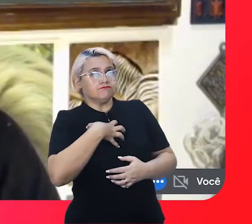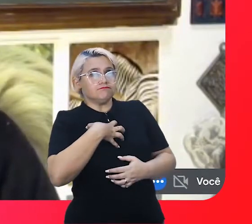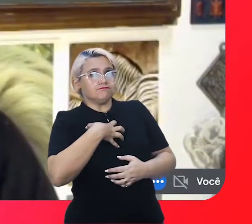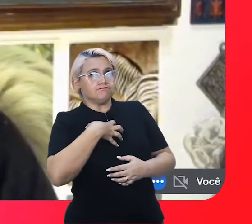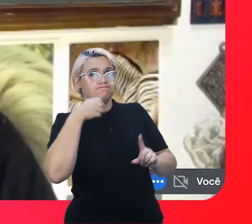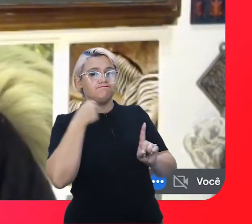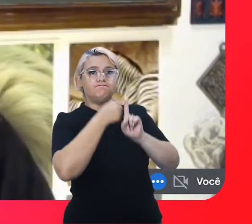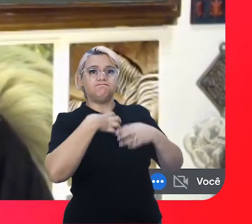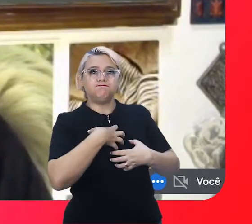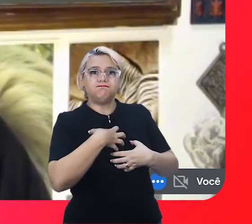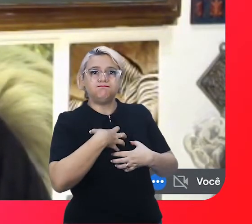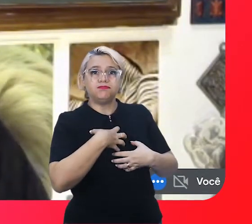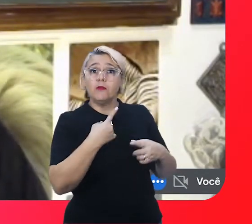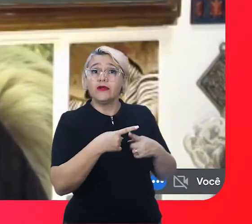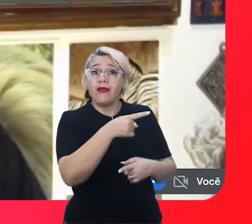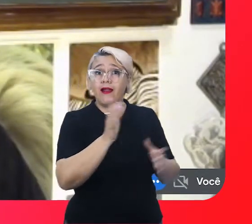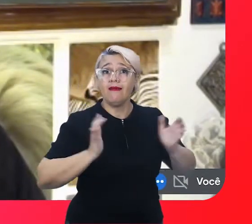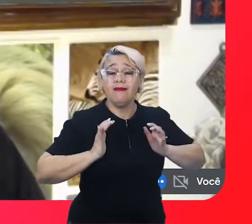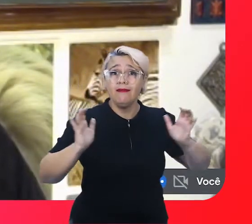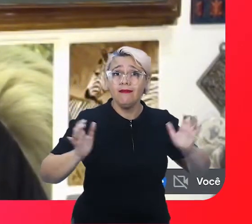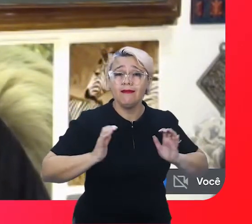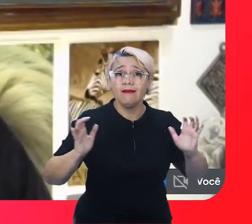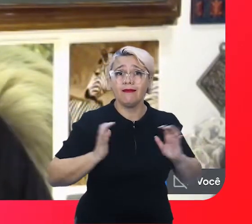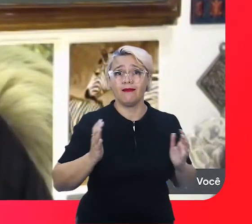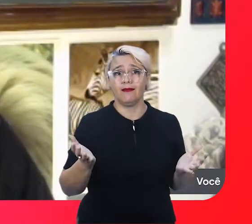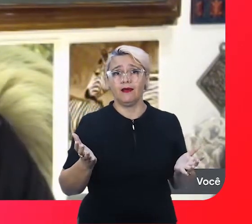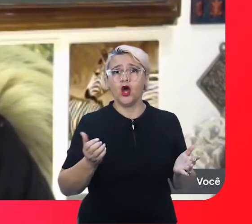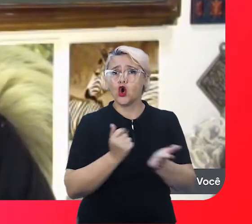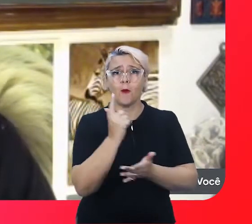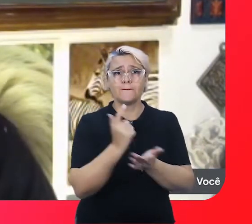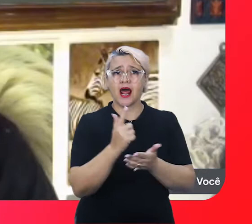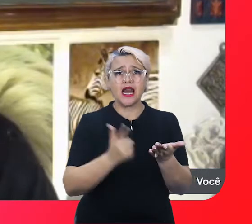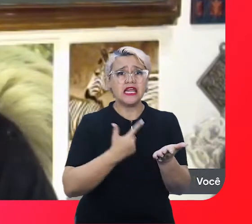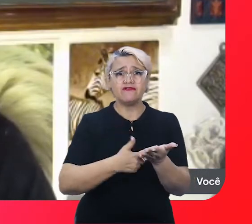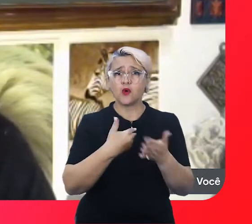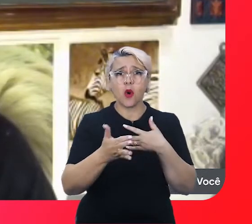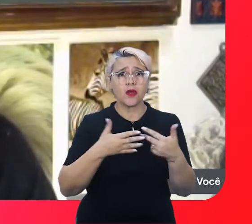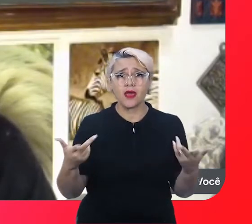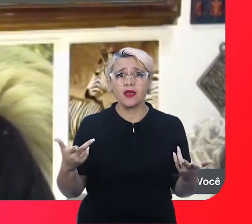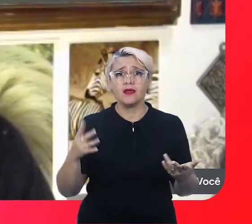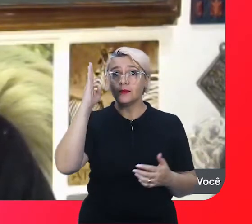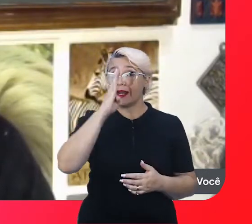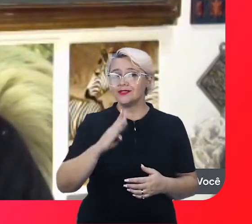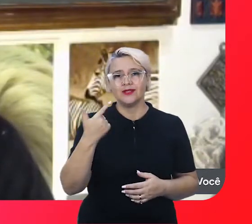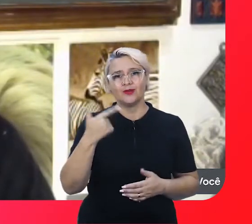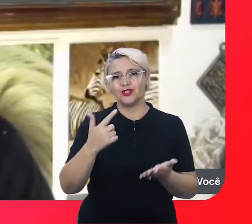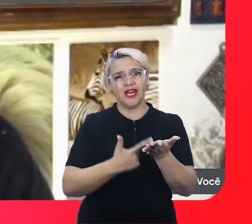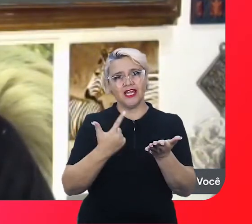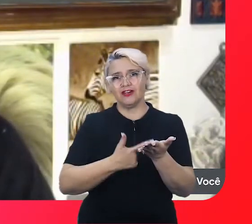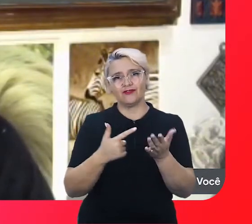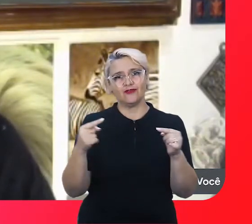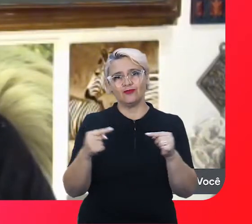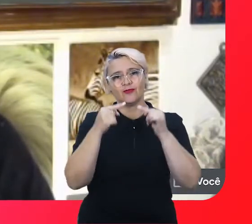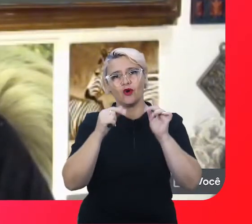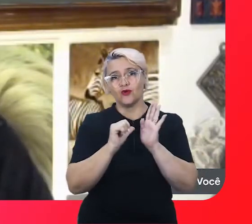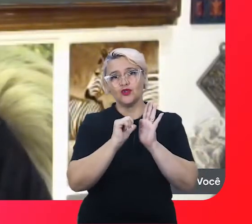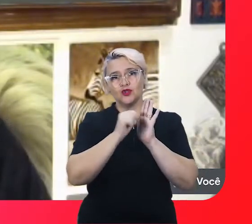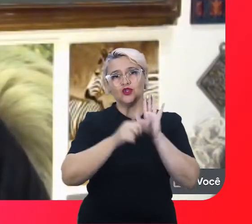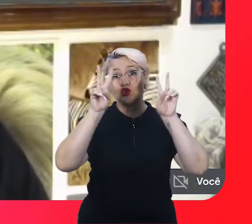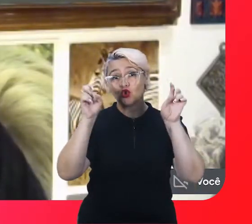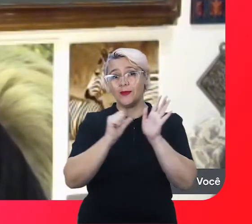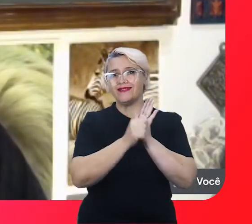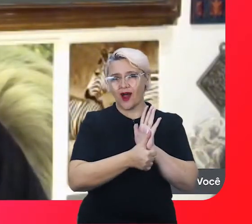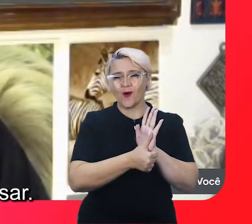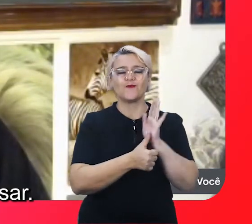era uma mulher que tinha recursos financeiros para comprar o livro que ela quisesse, mas no Brasil não tinha livro para ela comprar sobre síndrome